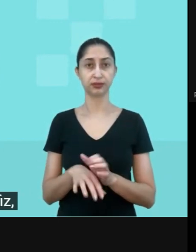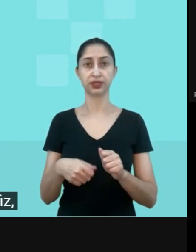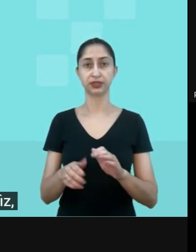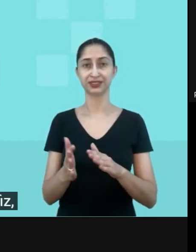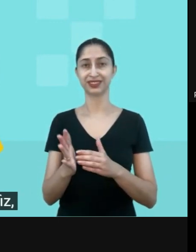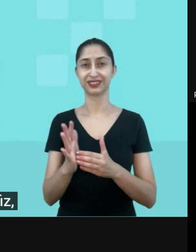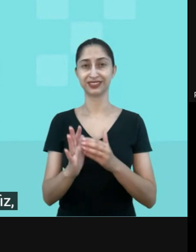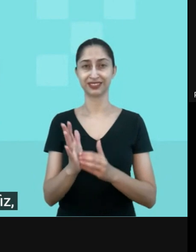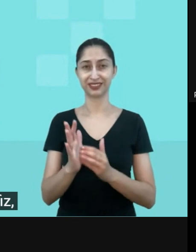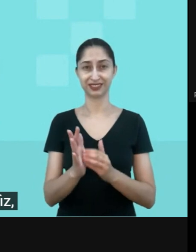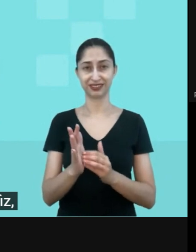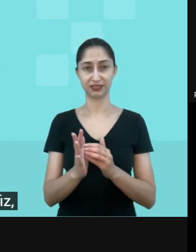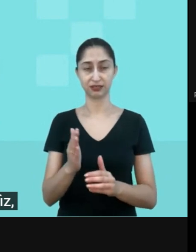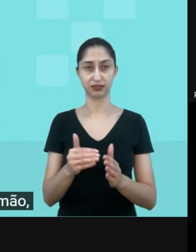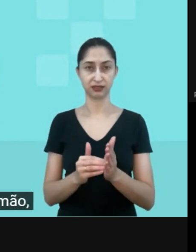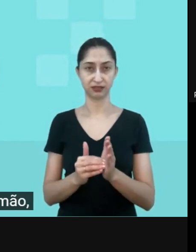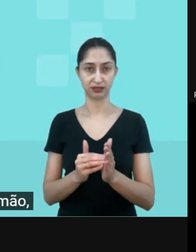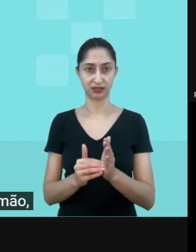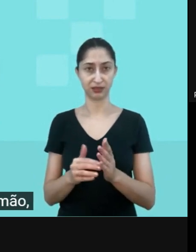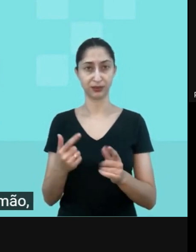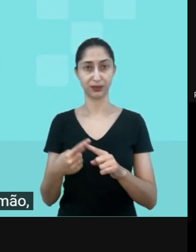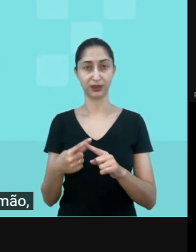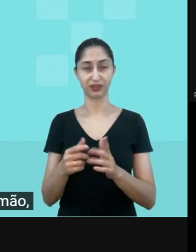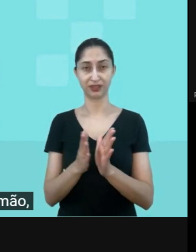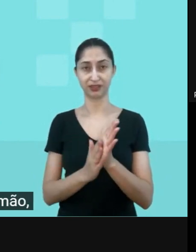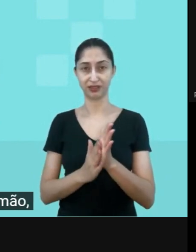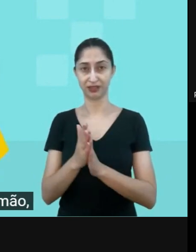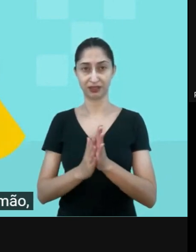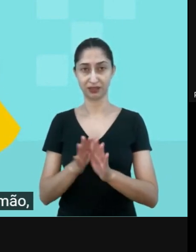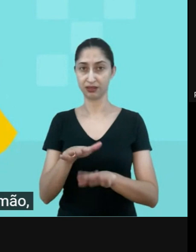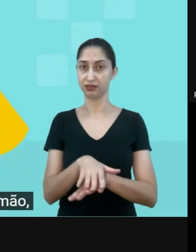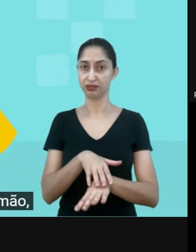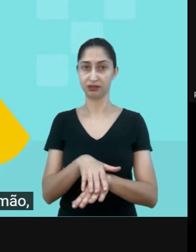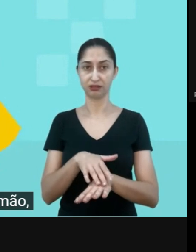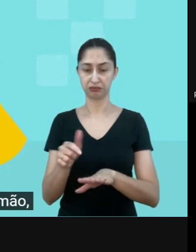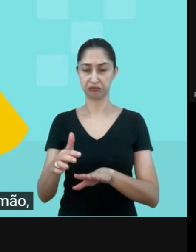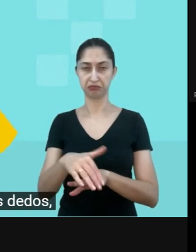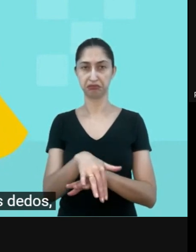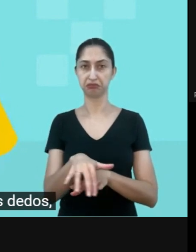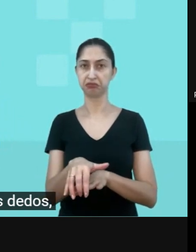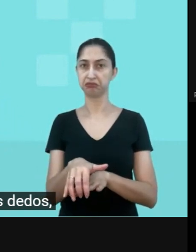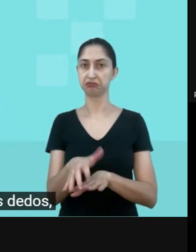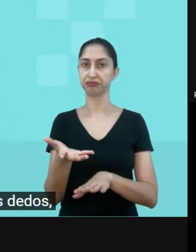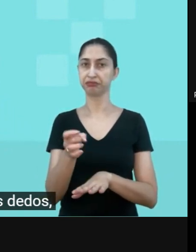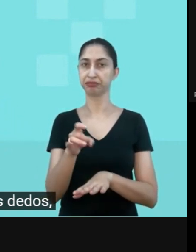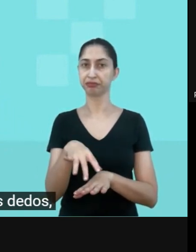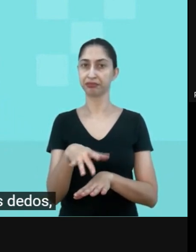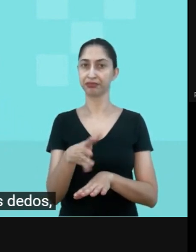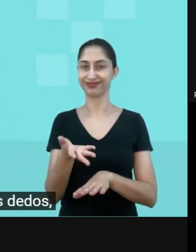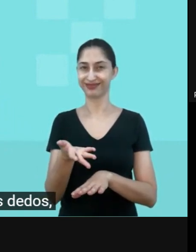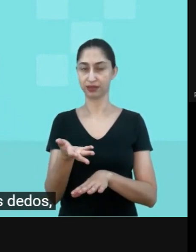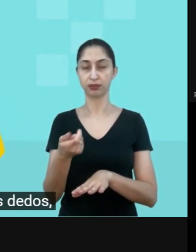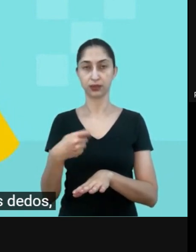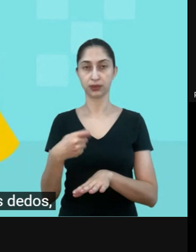esquecer da ponta dos dedos, que quando eu lavei a palma das mãos ou o dorso da mão, a ponta dos dedos